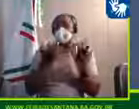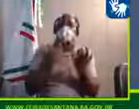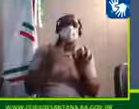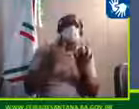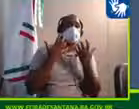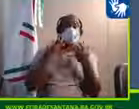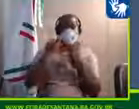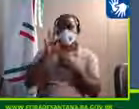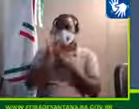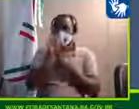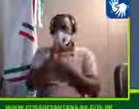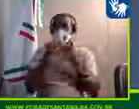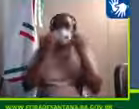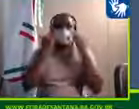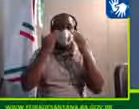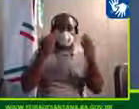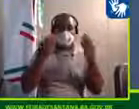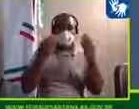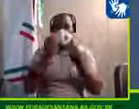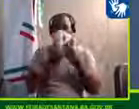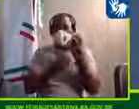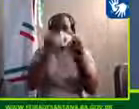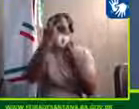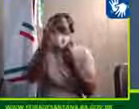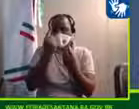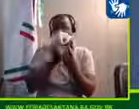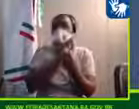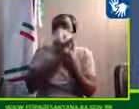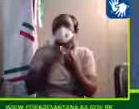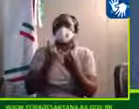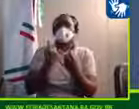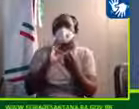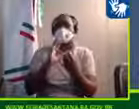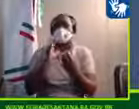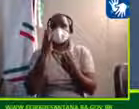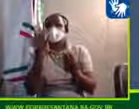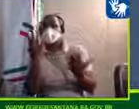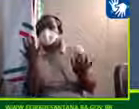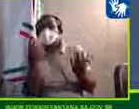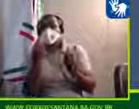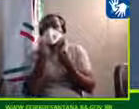mostrar que, do ponto de vista de letalidade, Feira de Santana tem